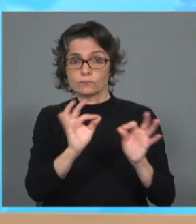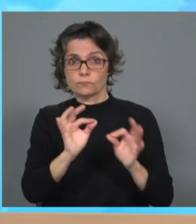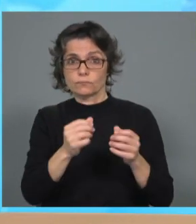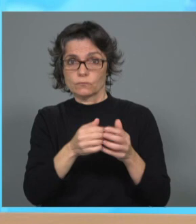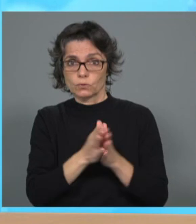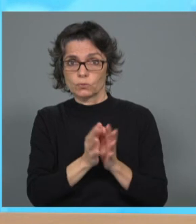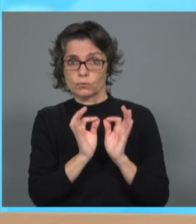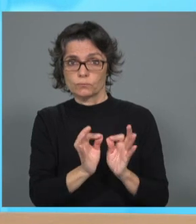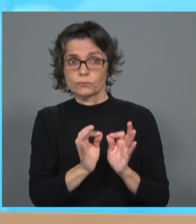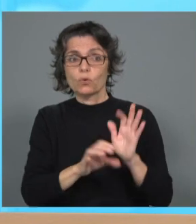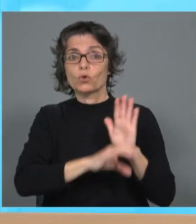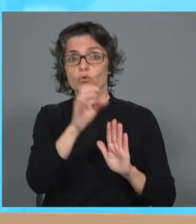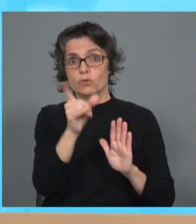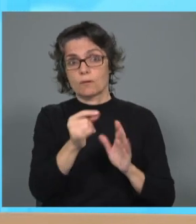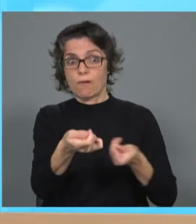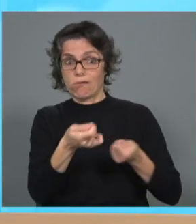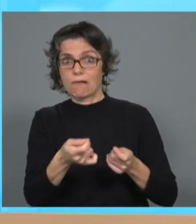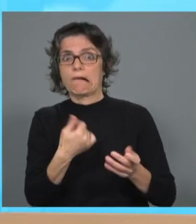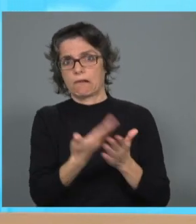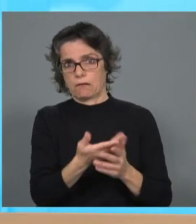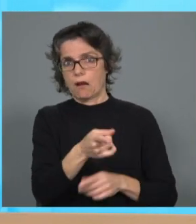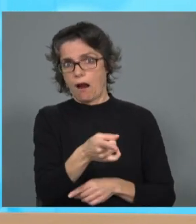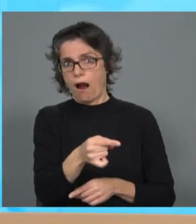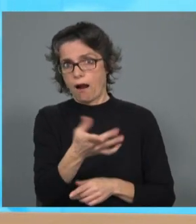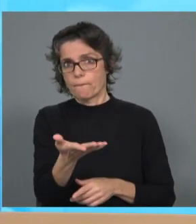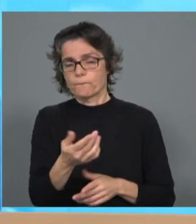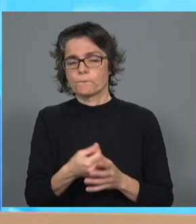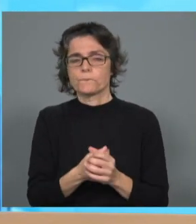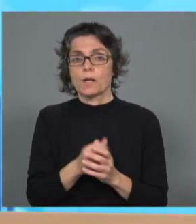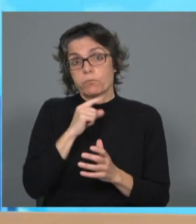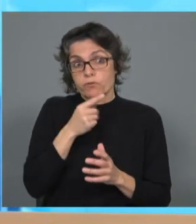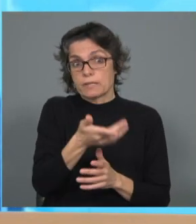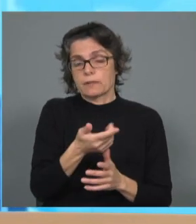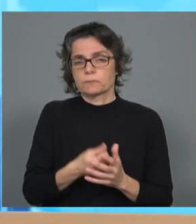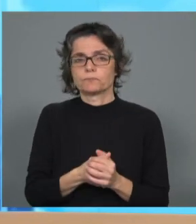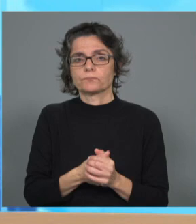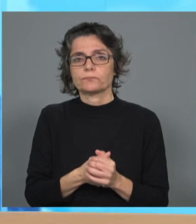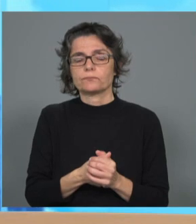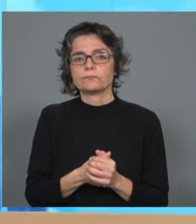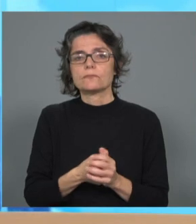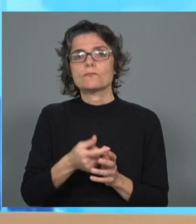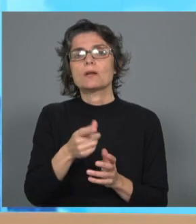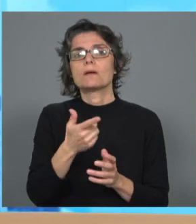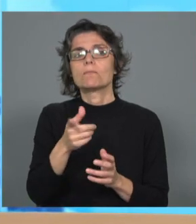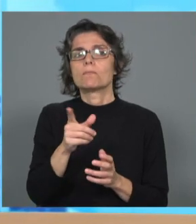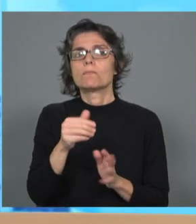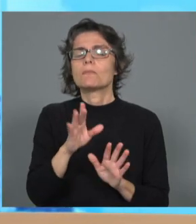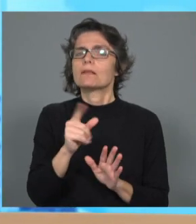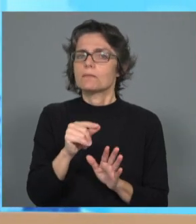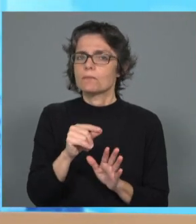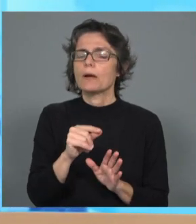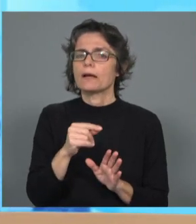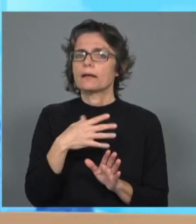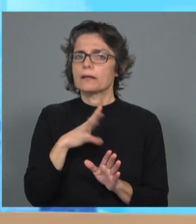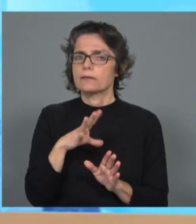permitam, onde as condições logísticas o permitam, mas queremos também fazer aqui uma passagem cada vez mais